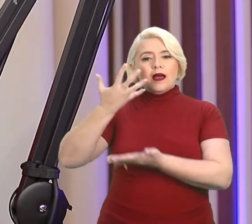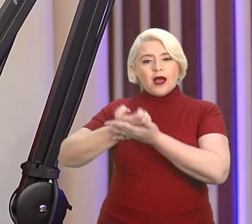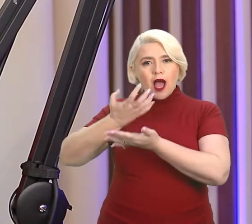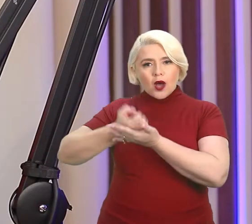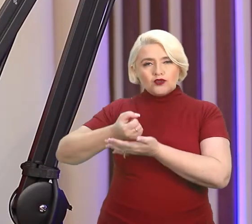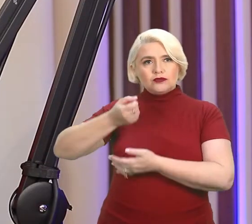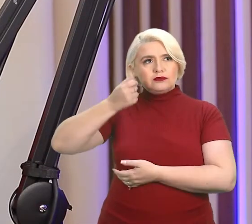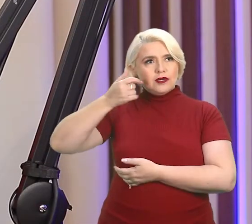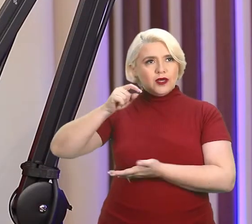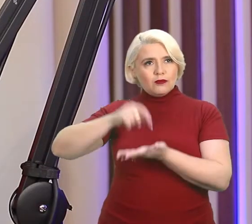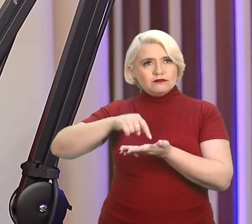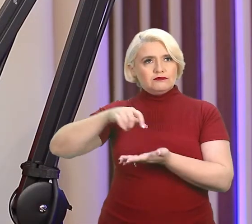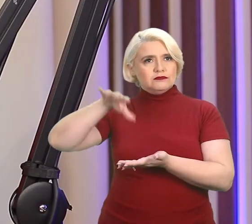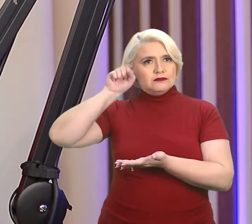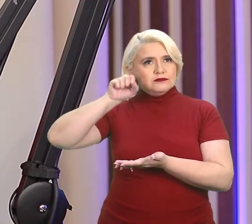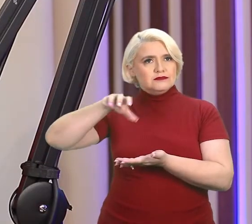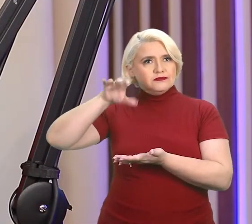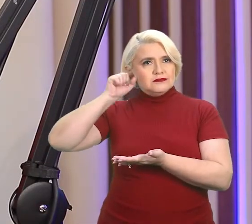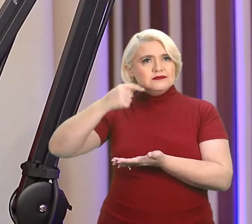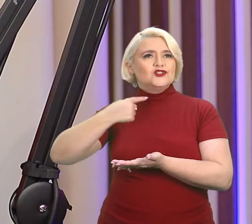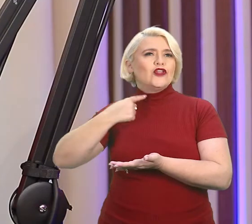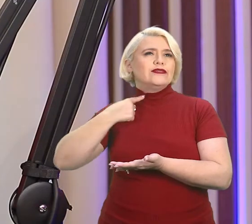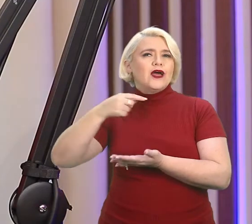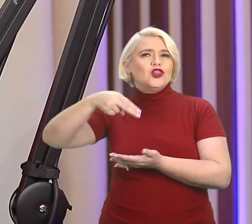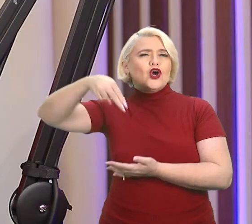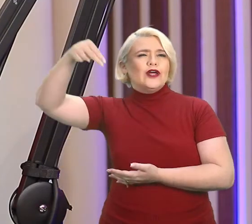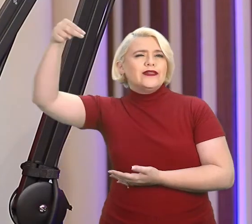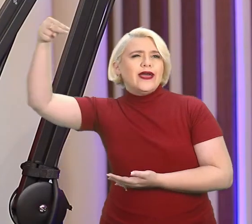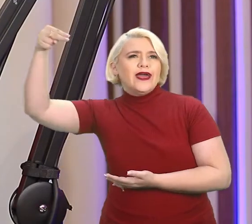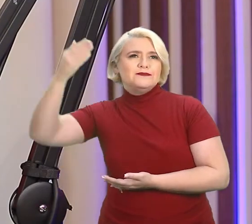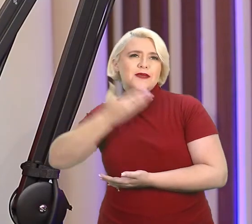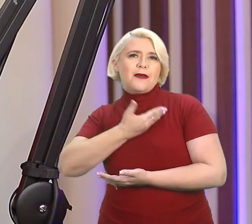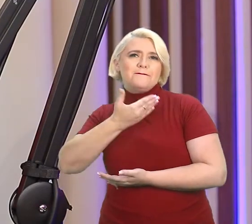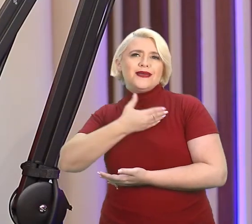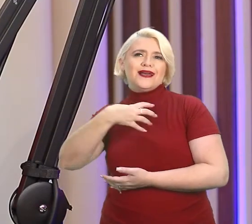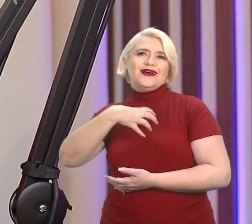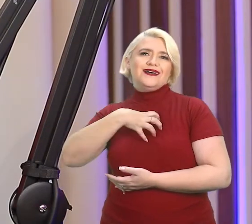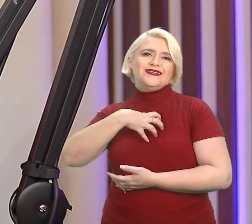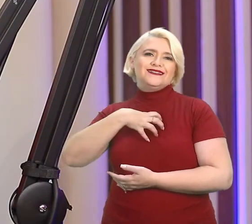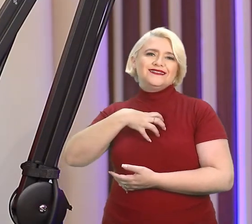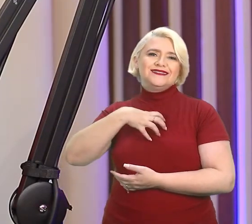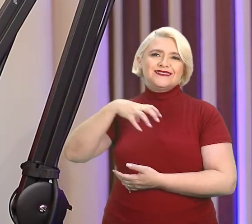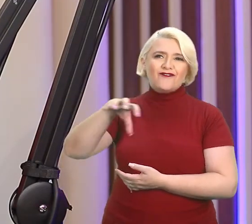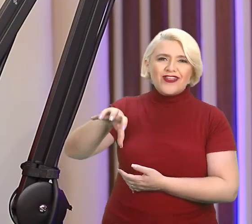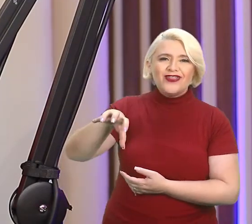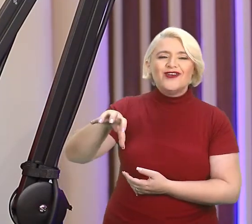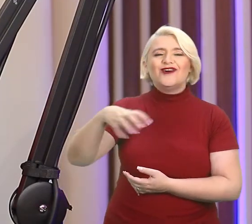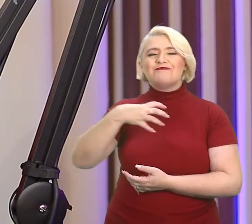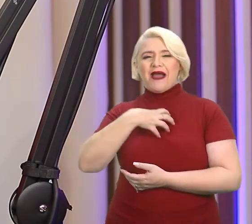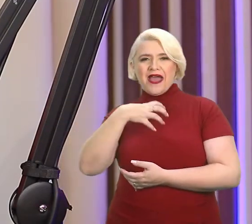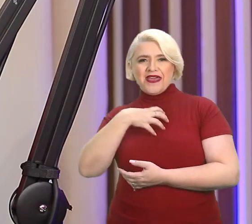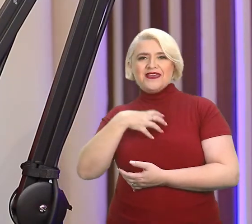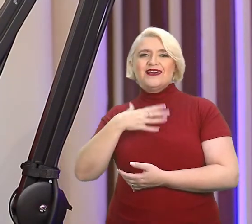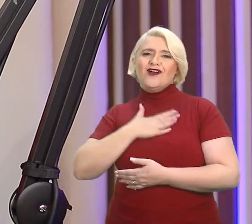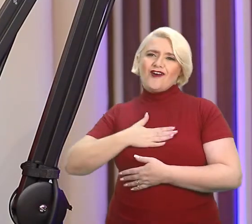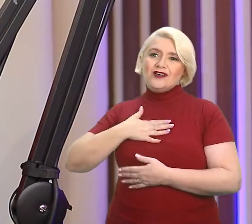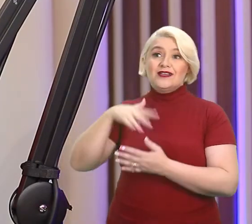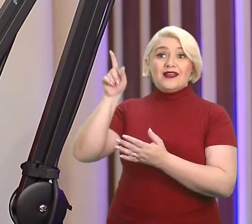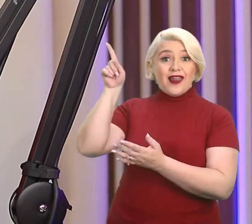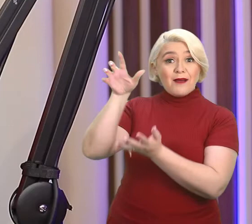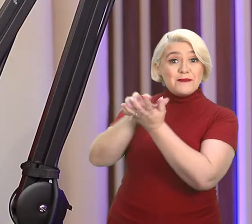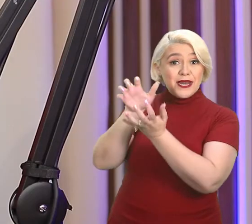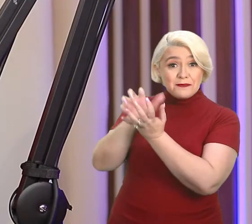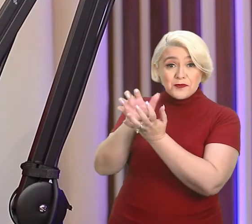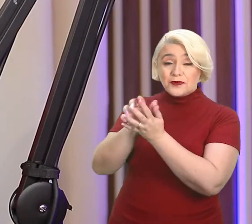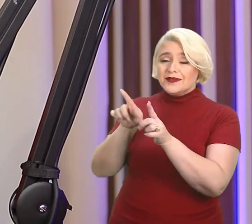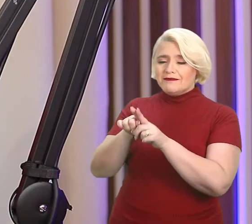eu fico repetindo os áudios para escutar, né? O do Nordeste, as minhas amigas lá da Bahia. Eu também gosto. Os meus amigos lá do